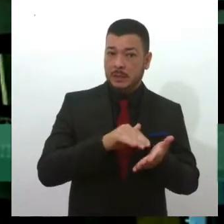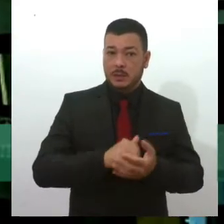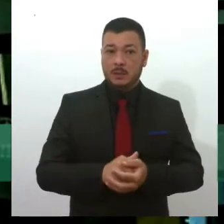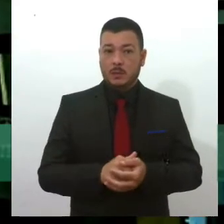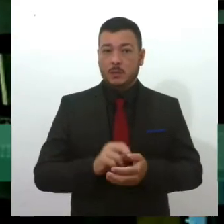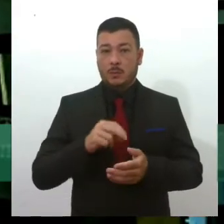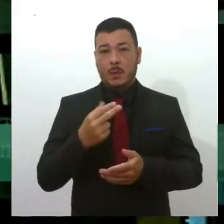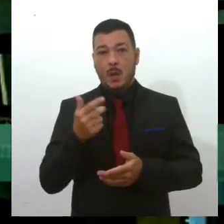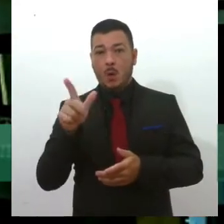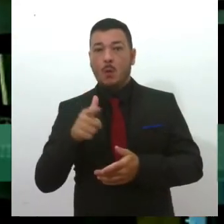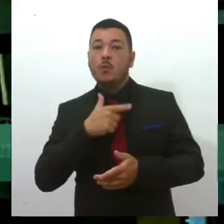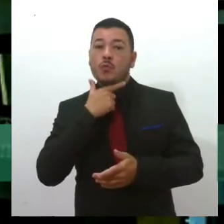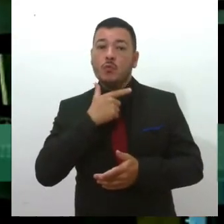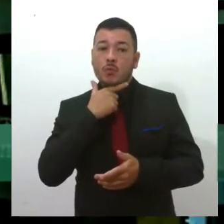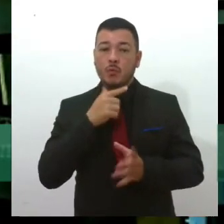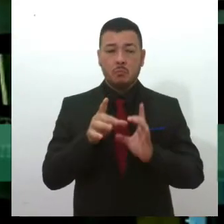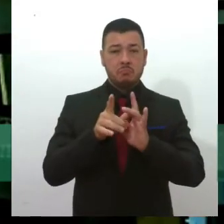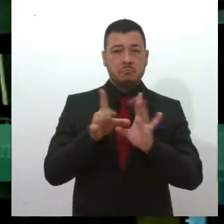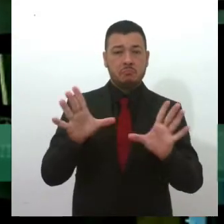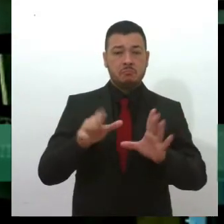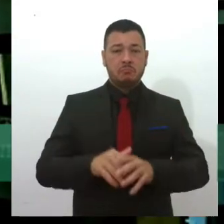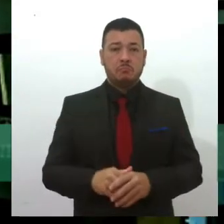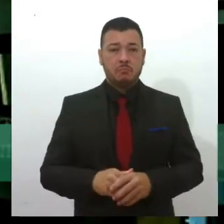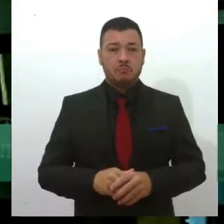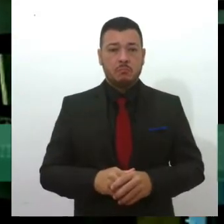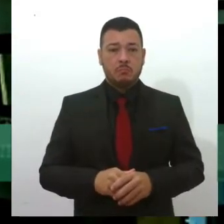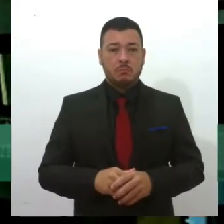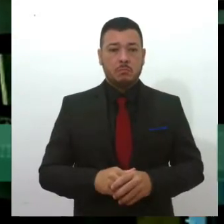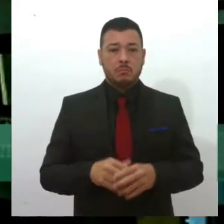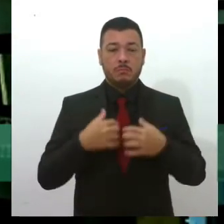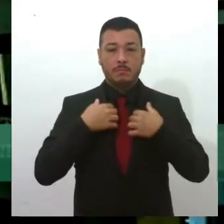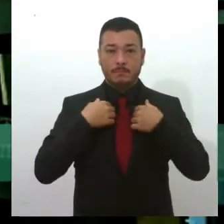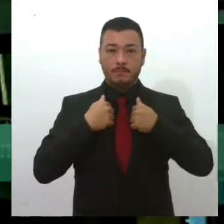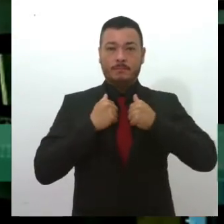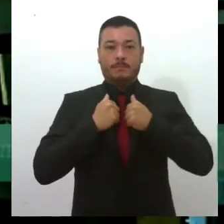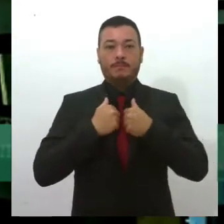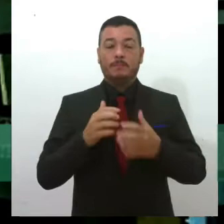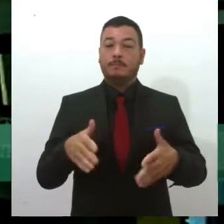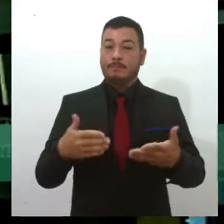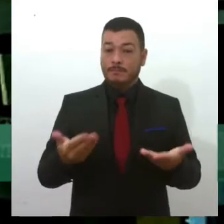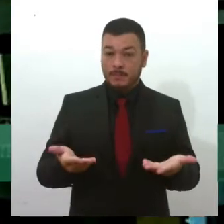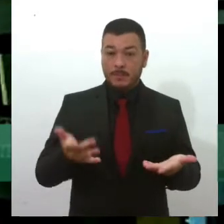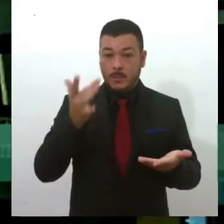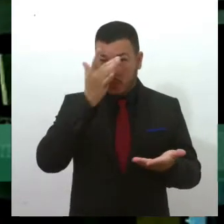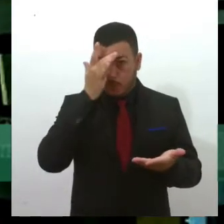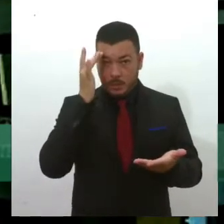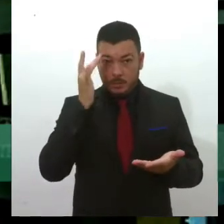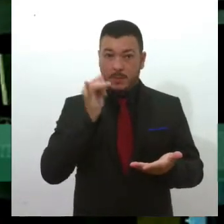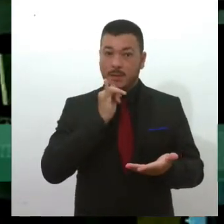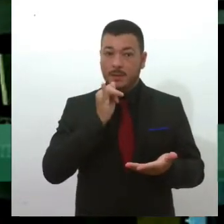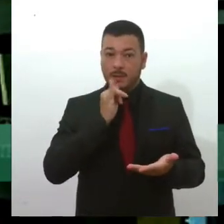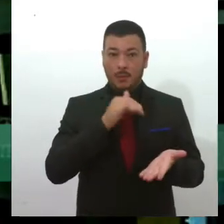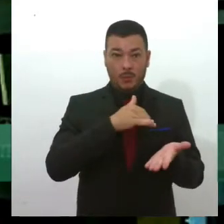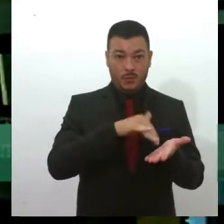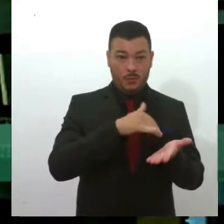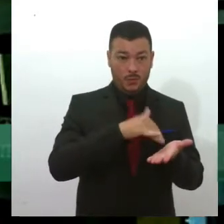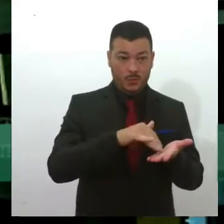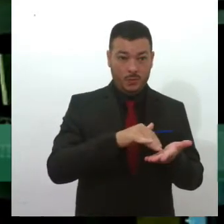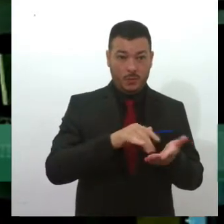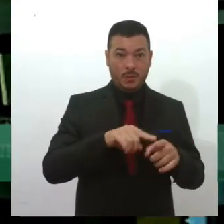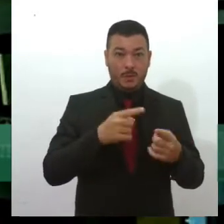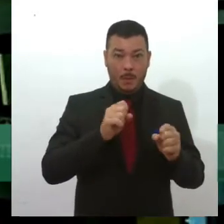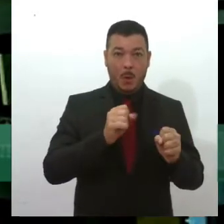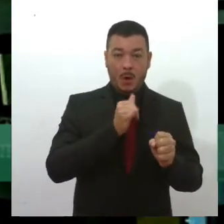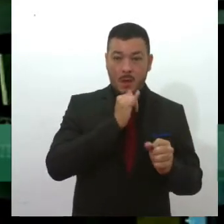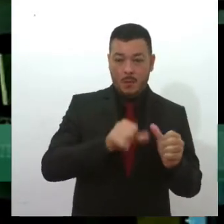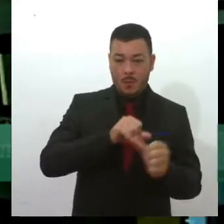Agora, outro cargo, não tem problema nenhum. Ou seja, a pessoa é inadequada para ser secretário, mas pode ser prefeito.